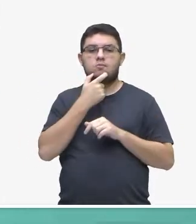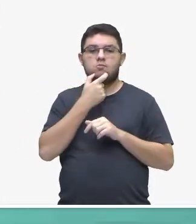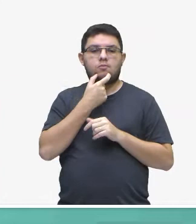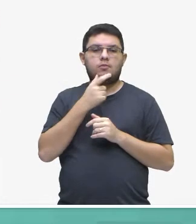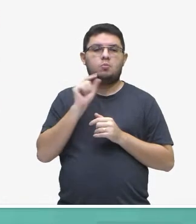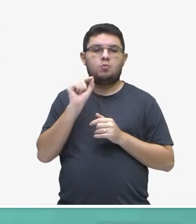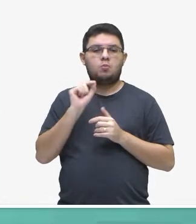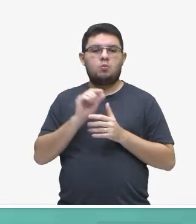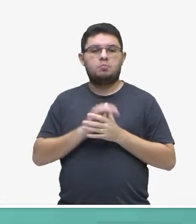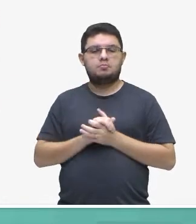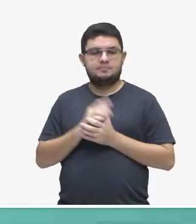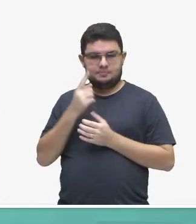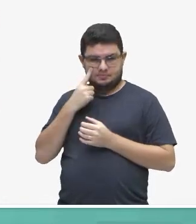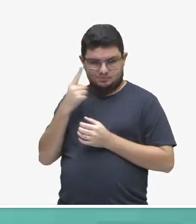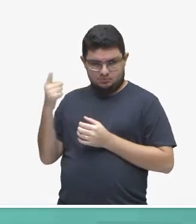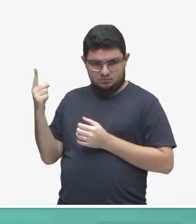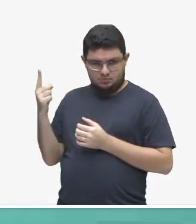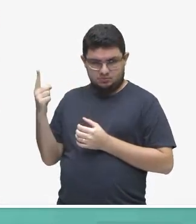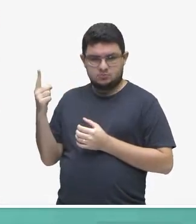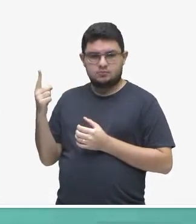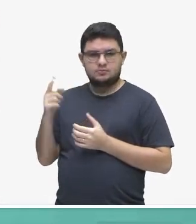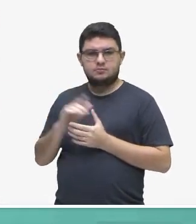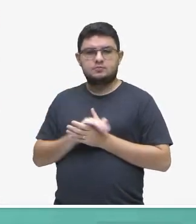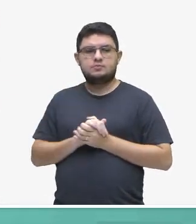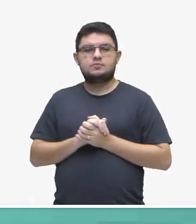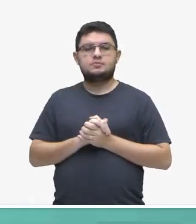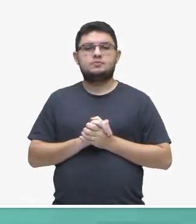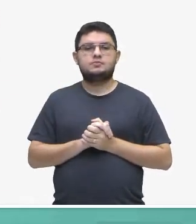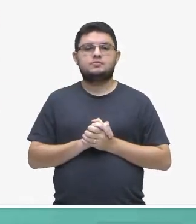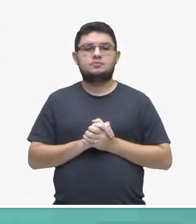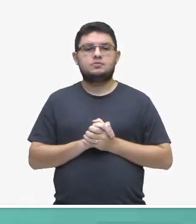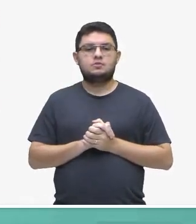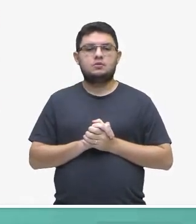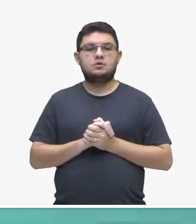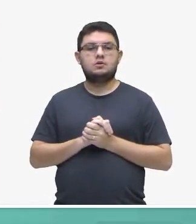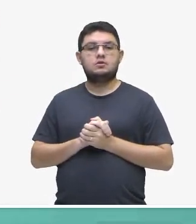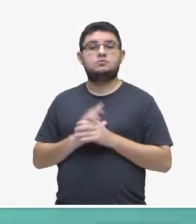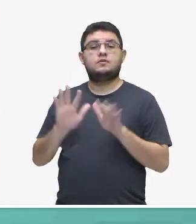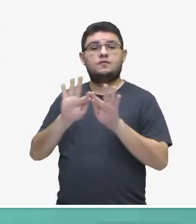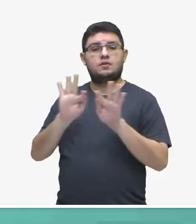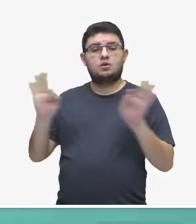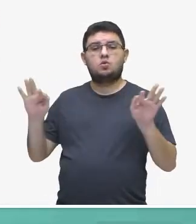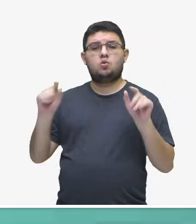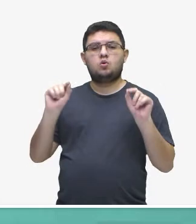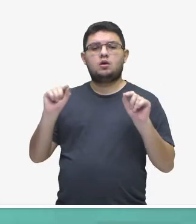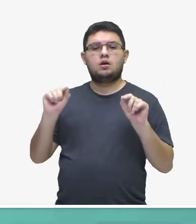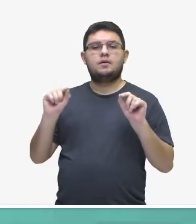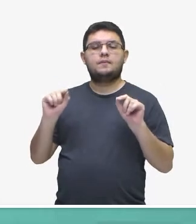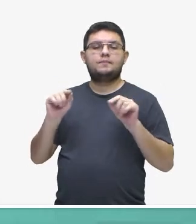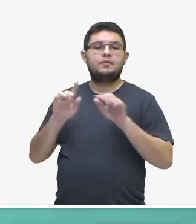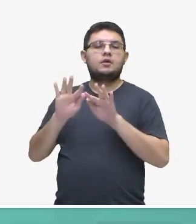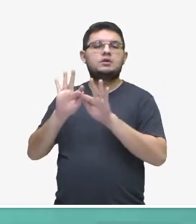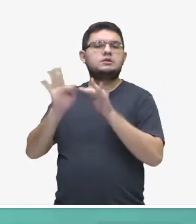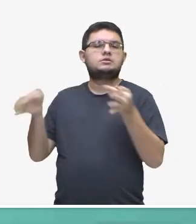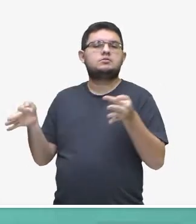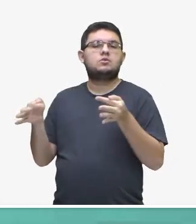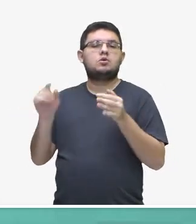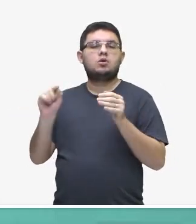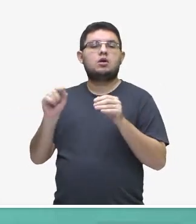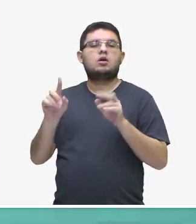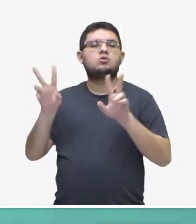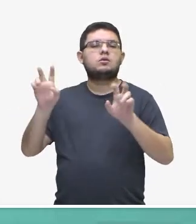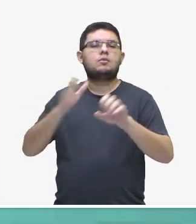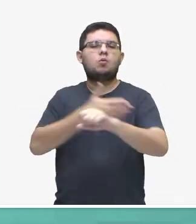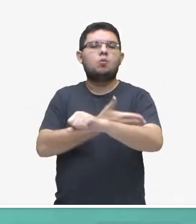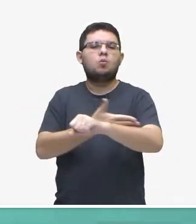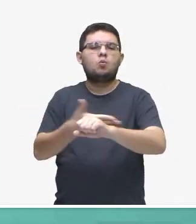meditation class every day. Ali eu estou usando uma frase no presente simples para falar de rotina, do que